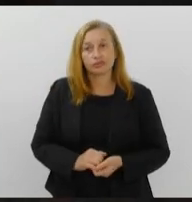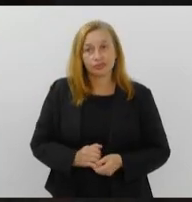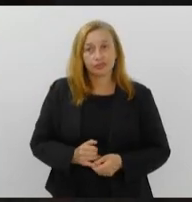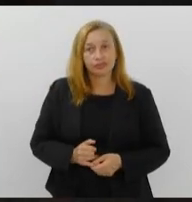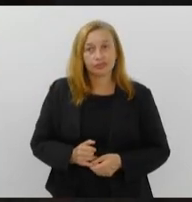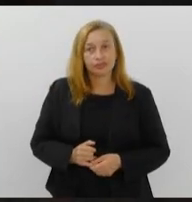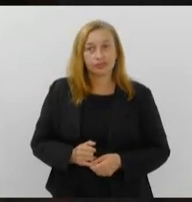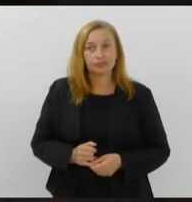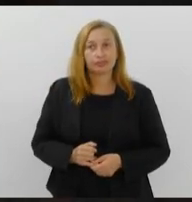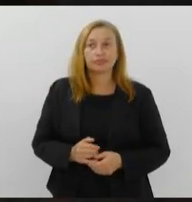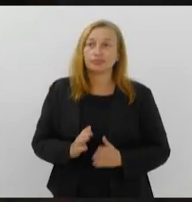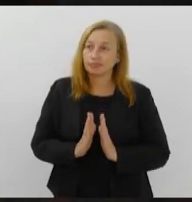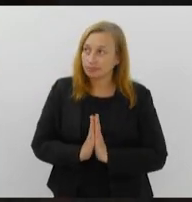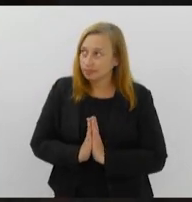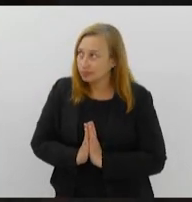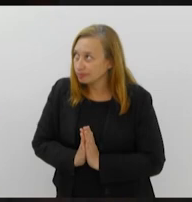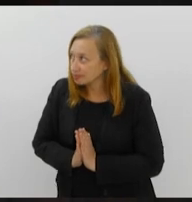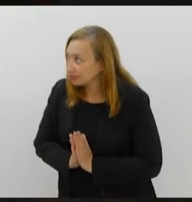Por gentileza.